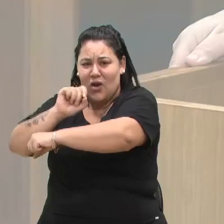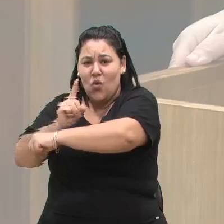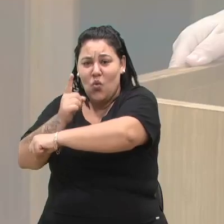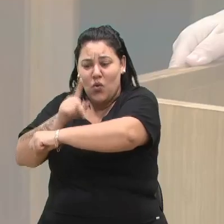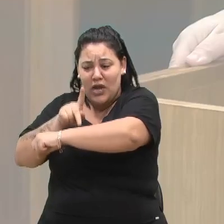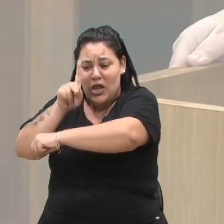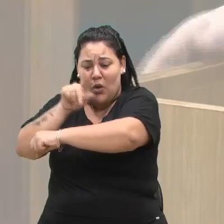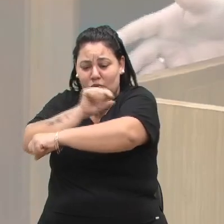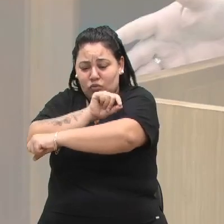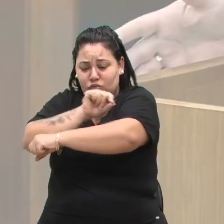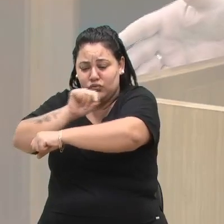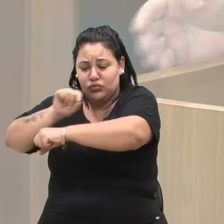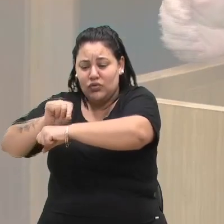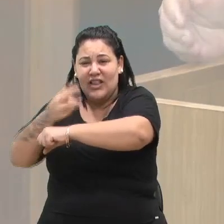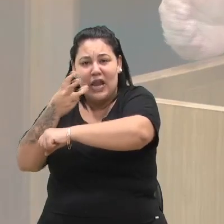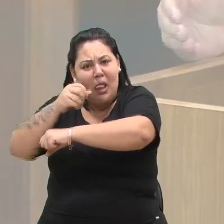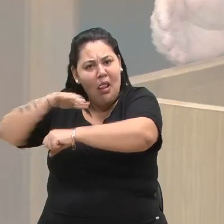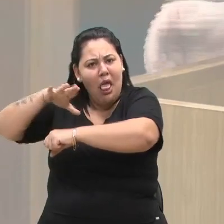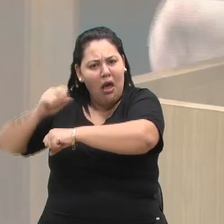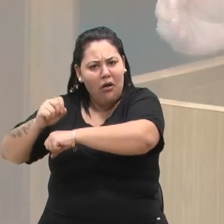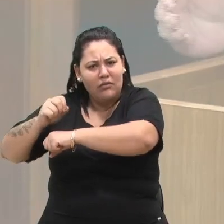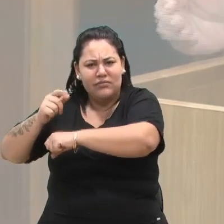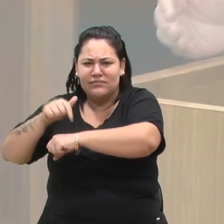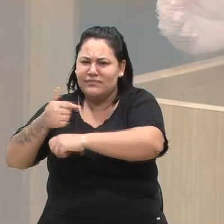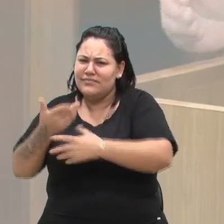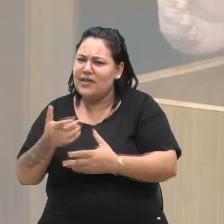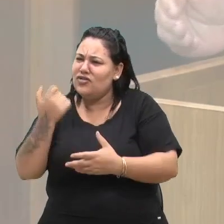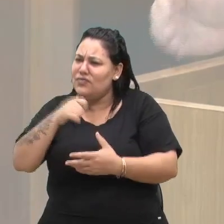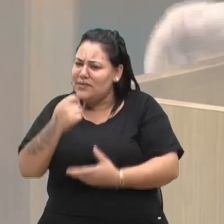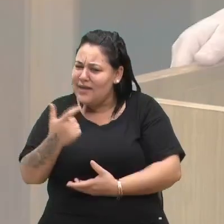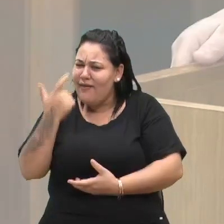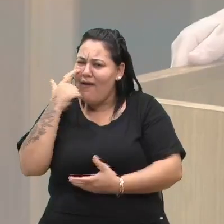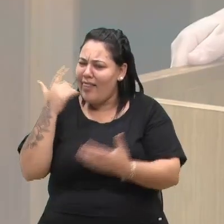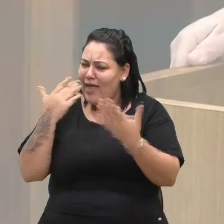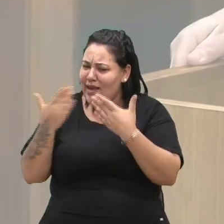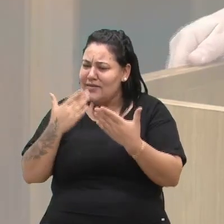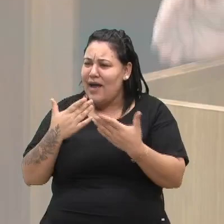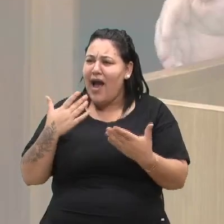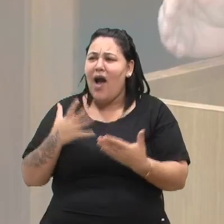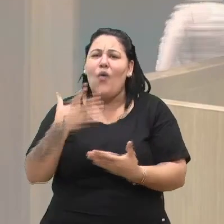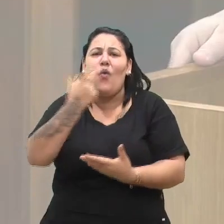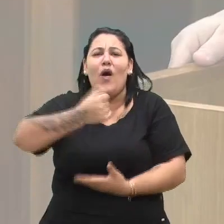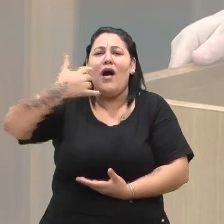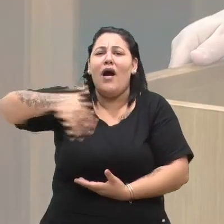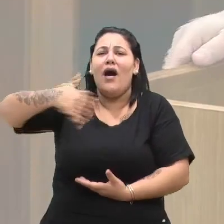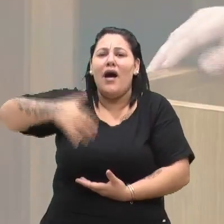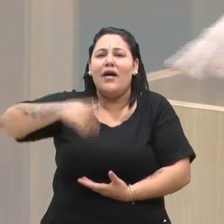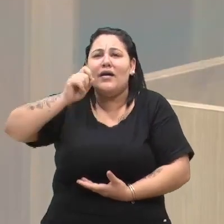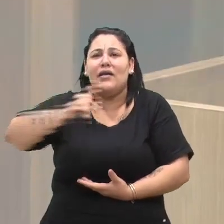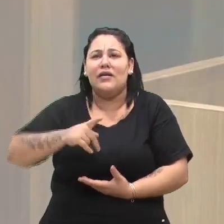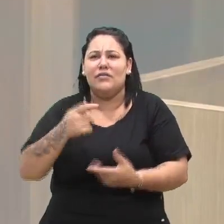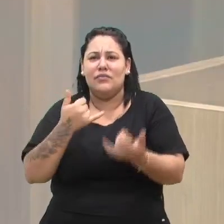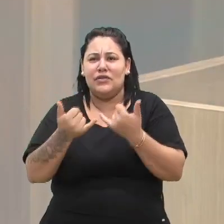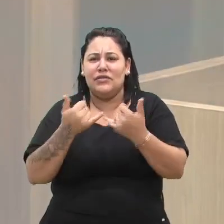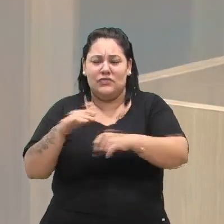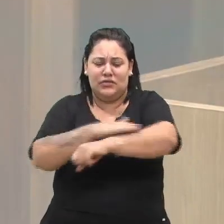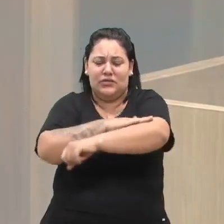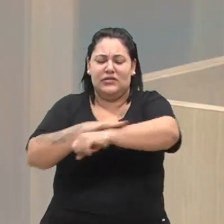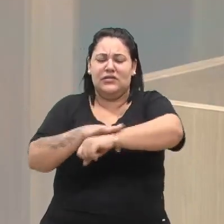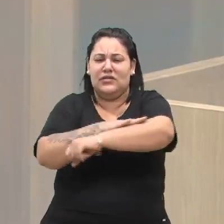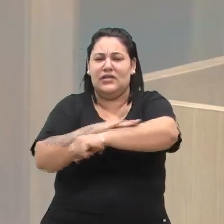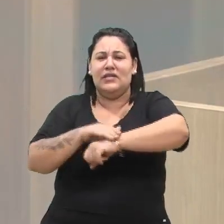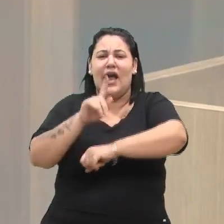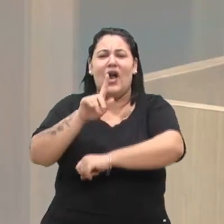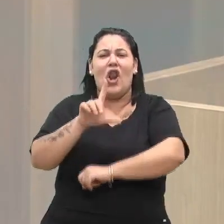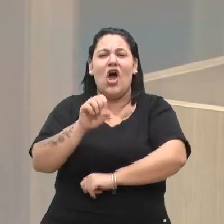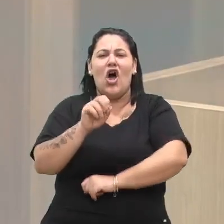Mas você tem que ver quanto custou, quem que paga, alguém está pagando. O asfalto do Cerro da Glória, super importante,